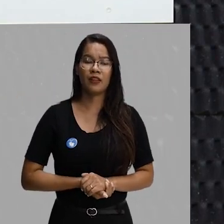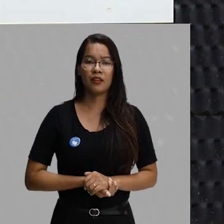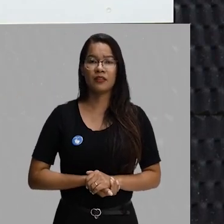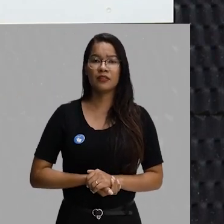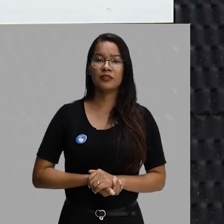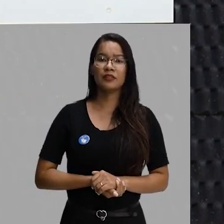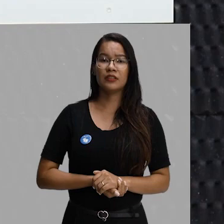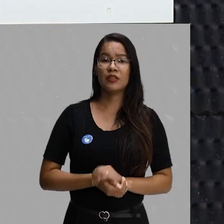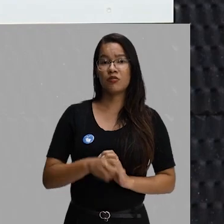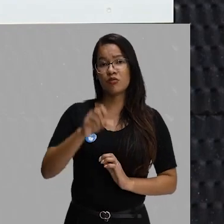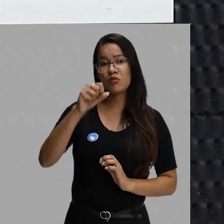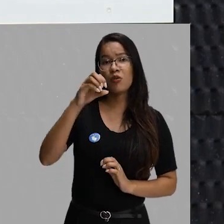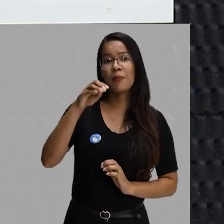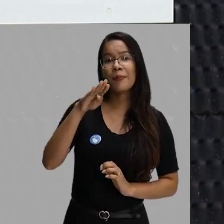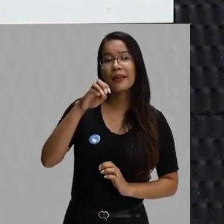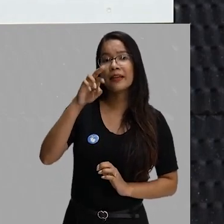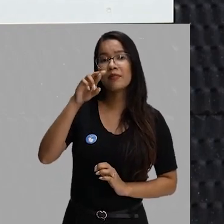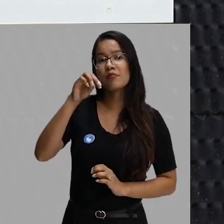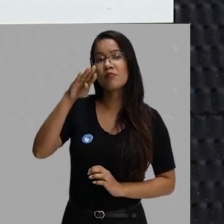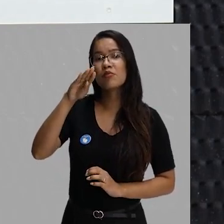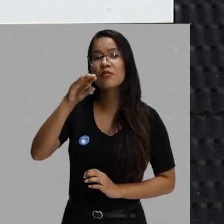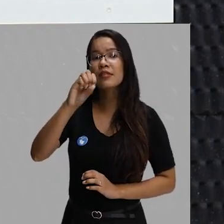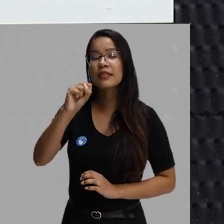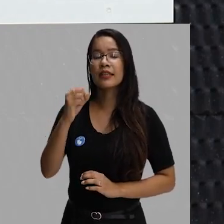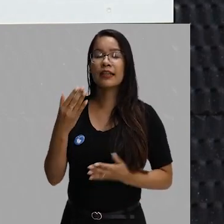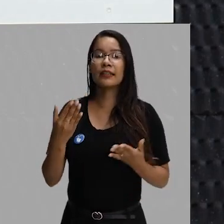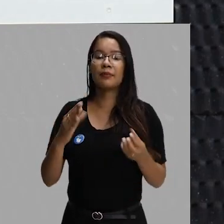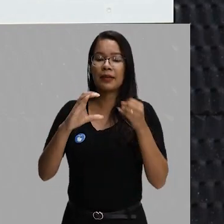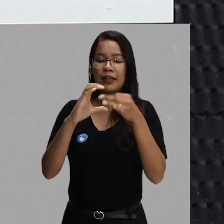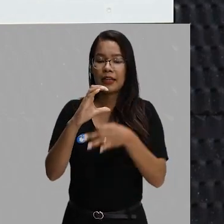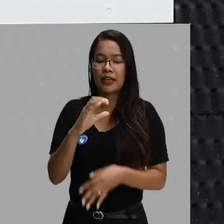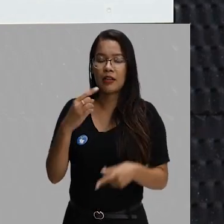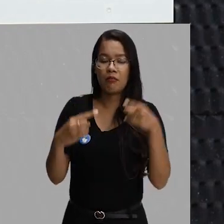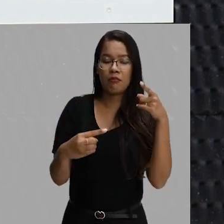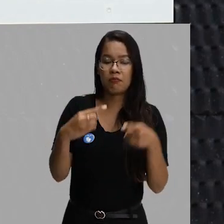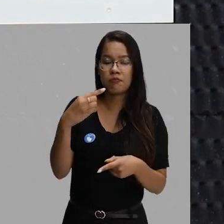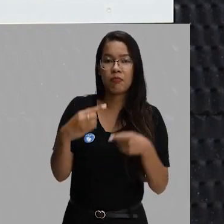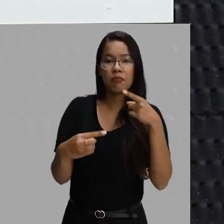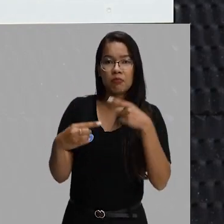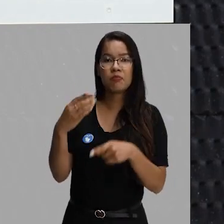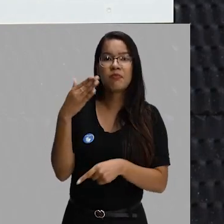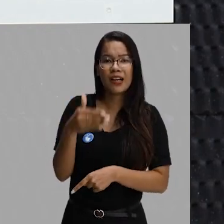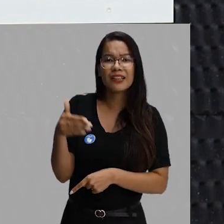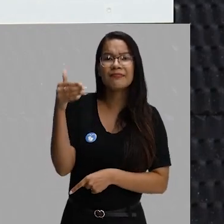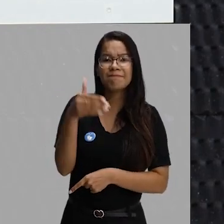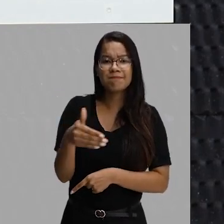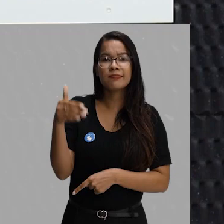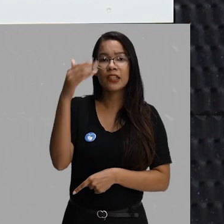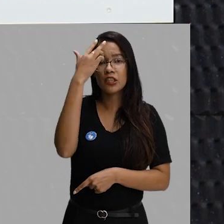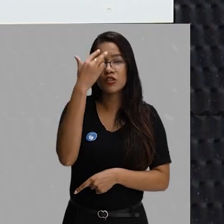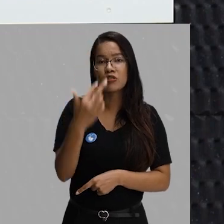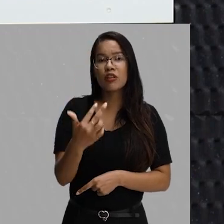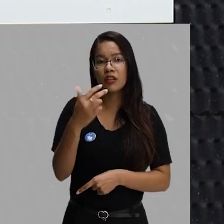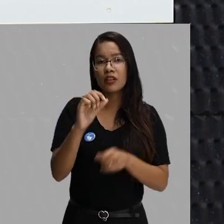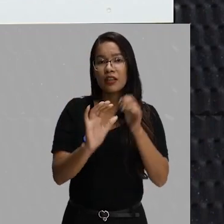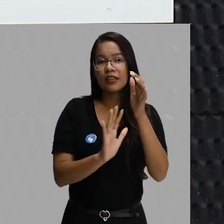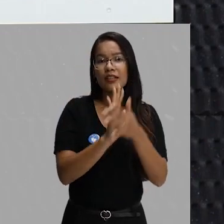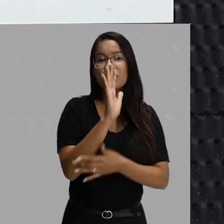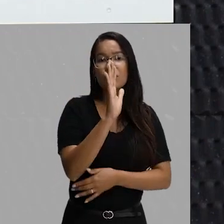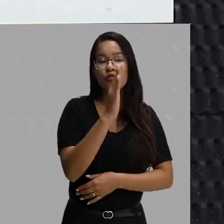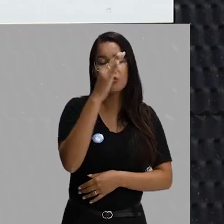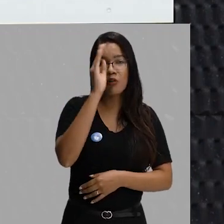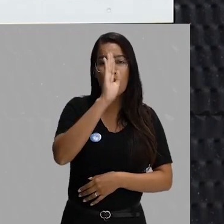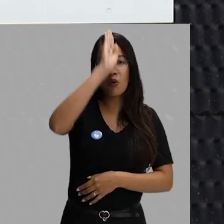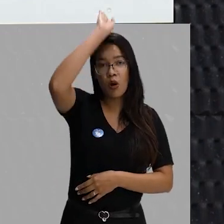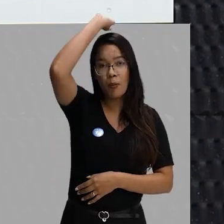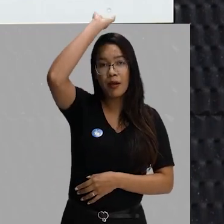Tarquínio o Soberbo. Então essa é uma característica política presente na história da formação de Roma durante a monarquia. Uma outra